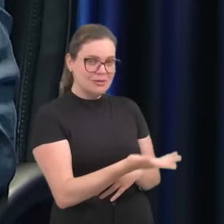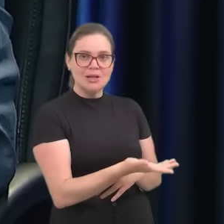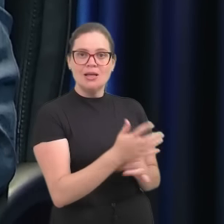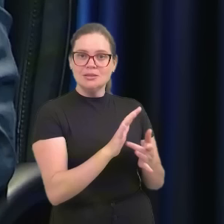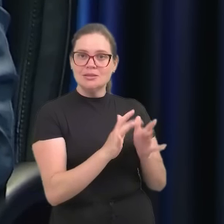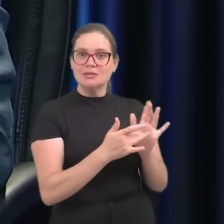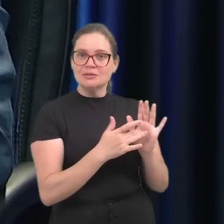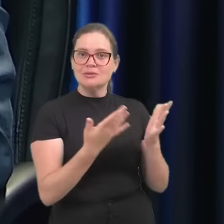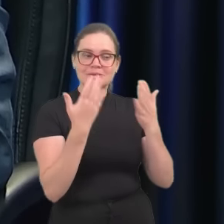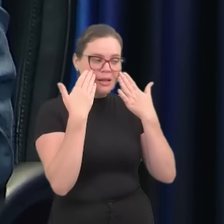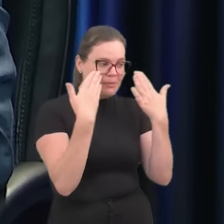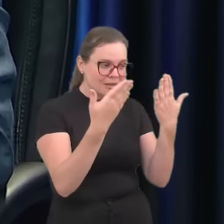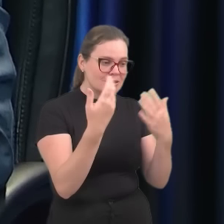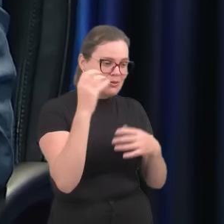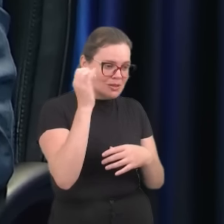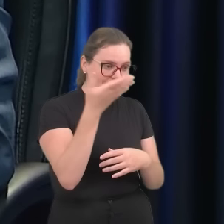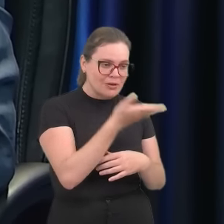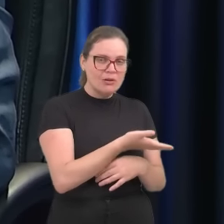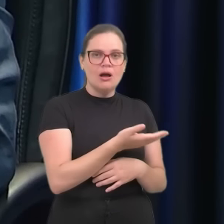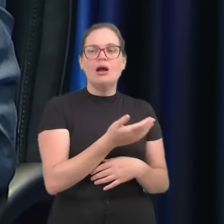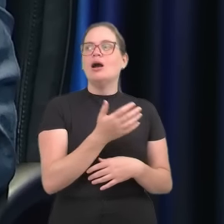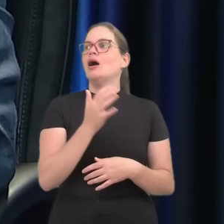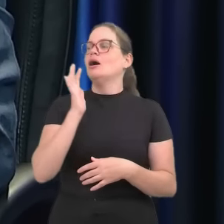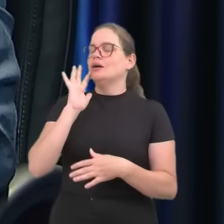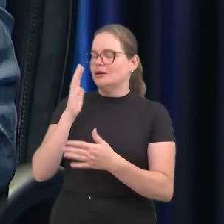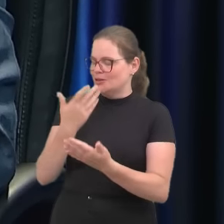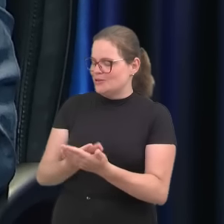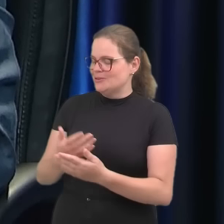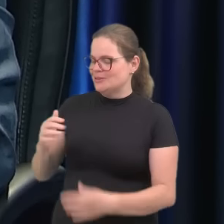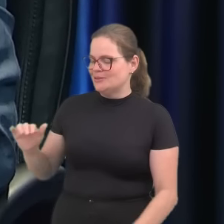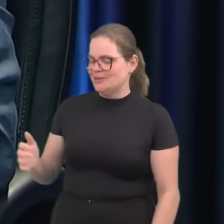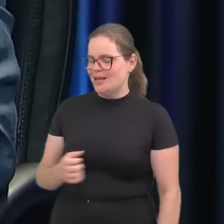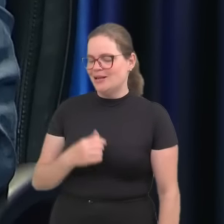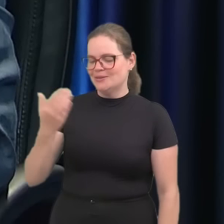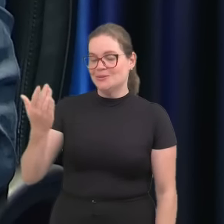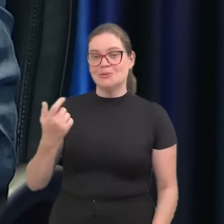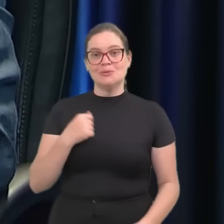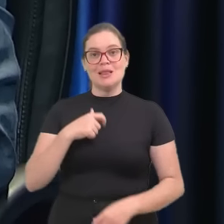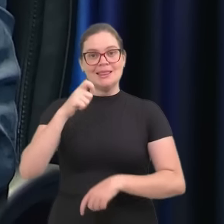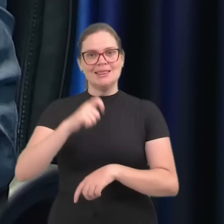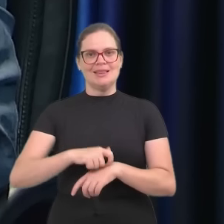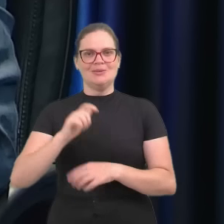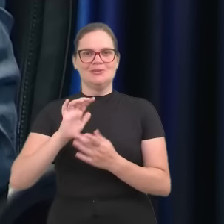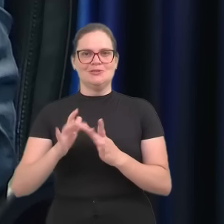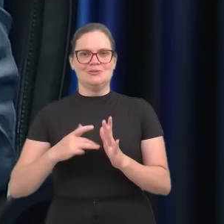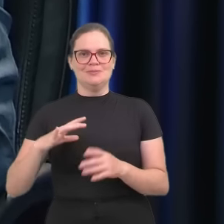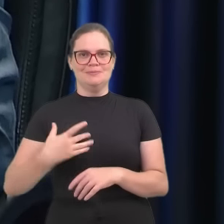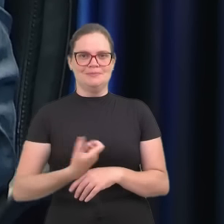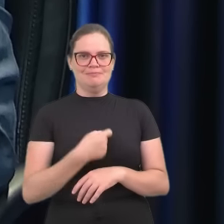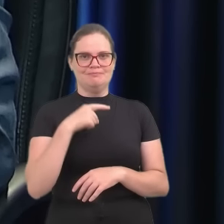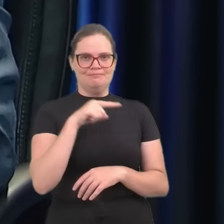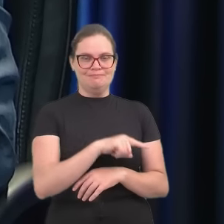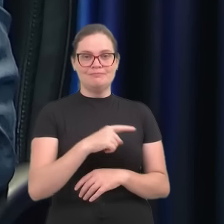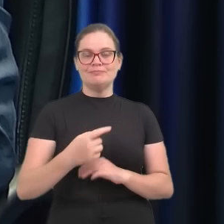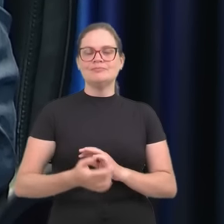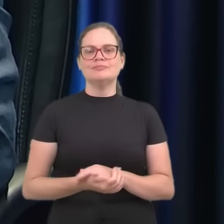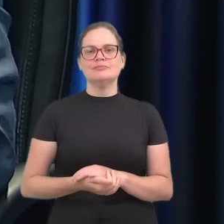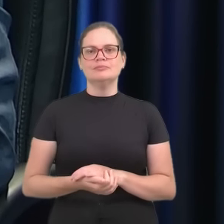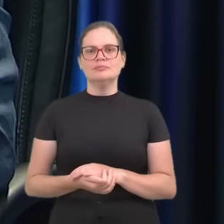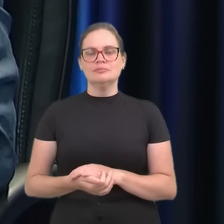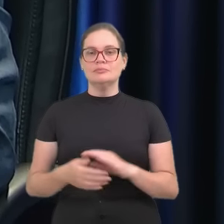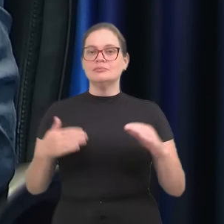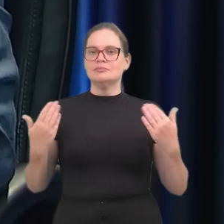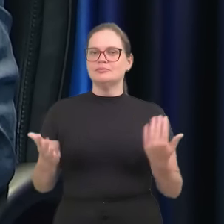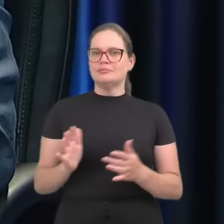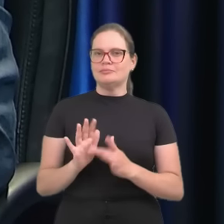visto e é aquele que fala contigo. Ali Jesus se revelou a ele. Ele, eu creio, Senhor, e o adorou. Ali Jesus o